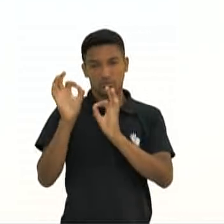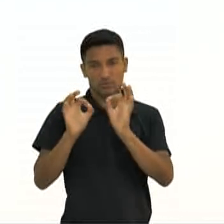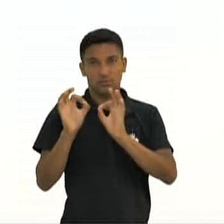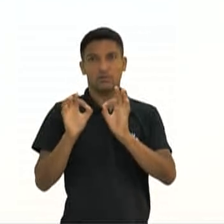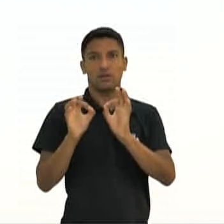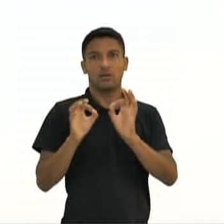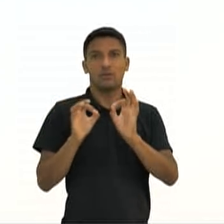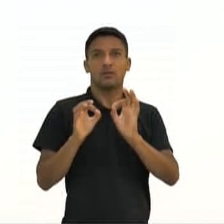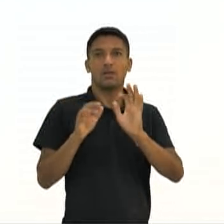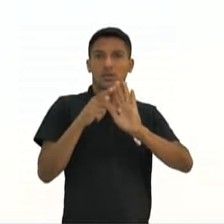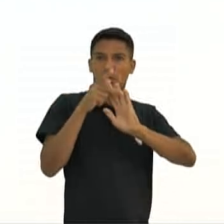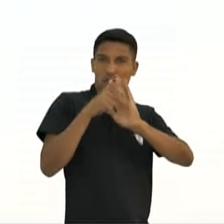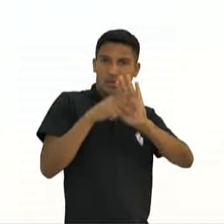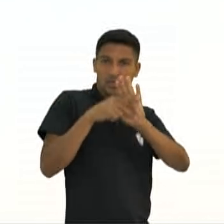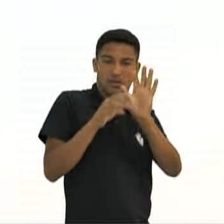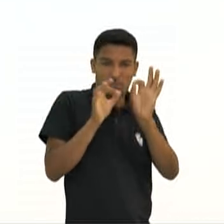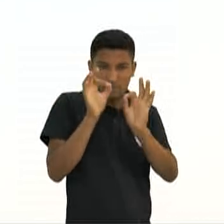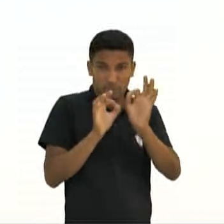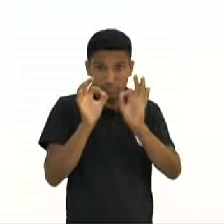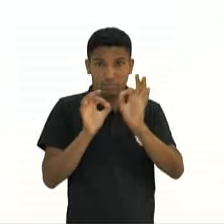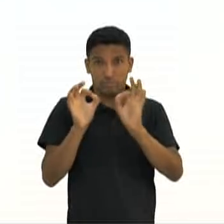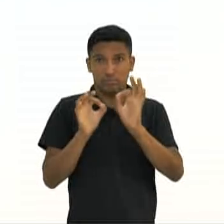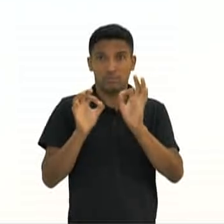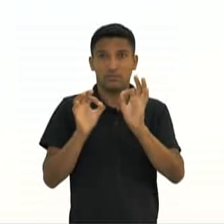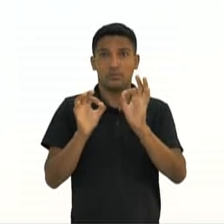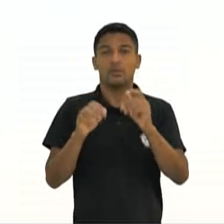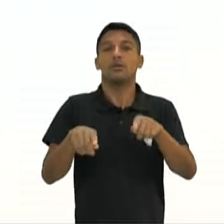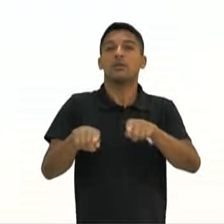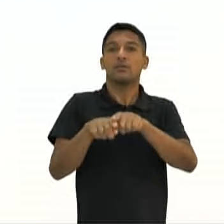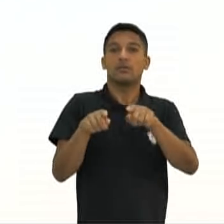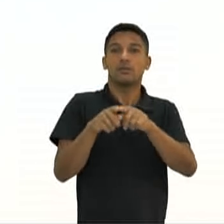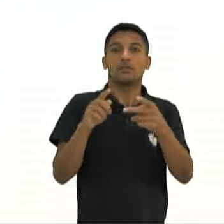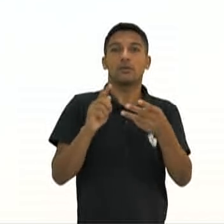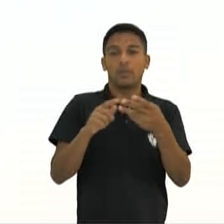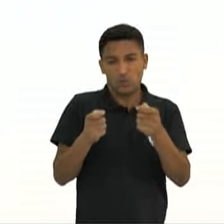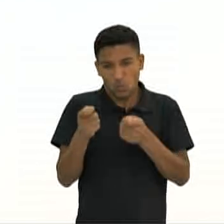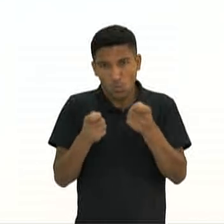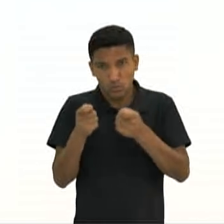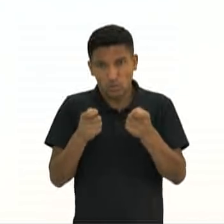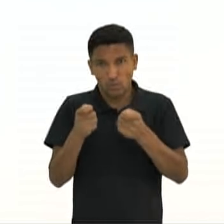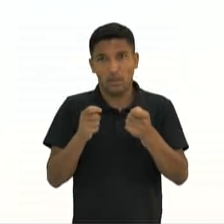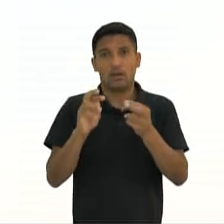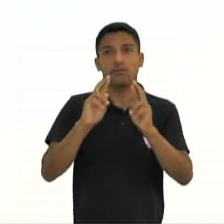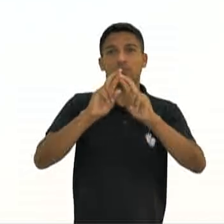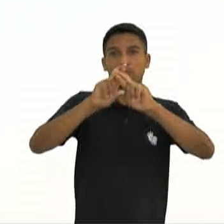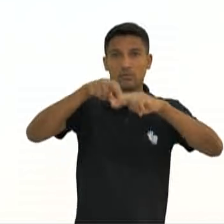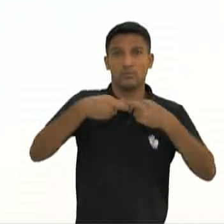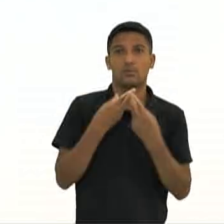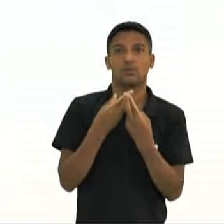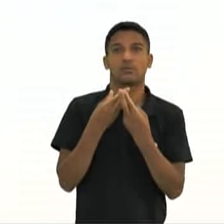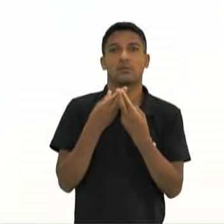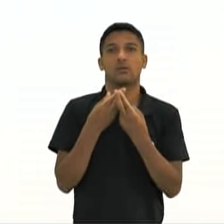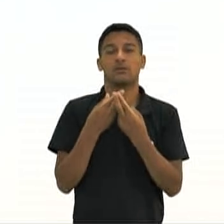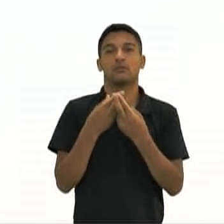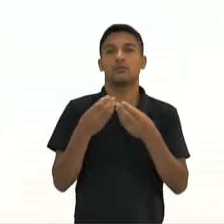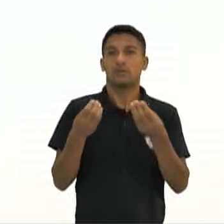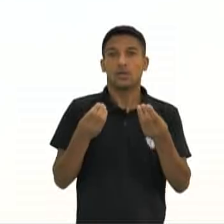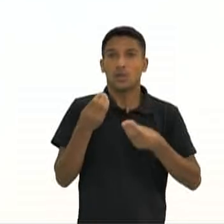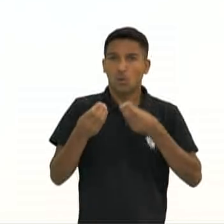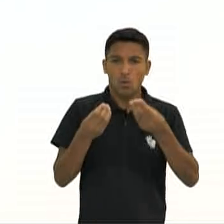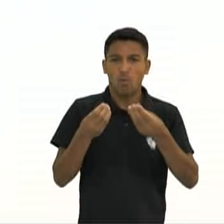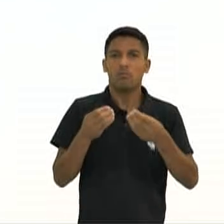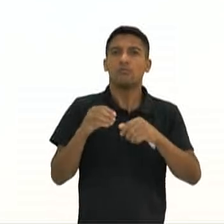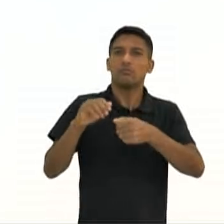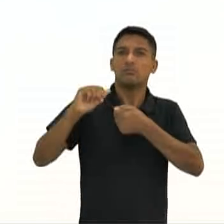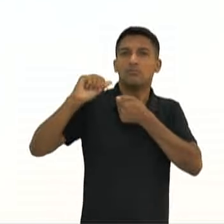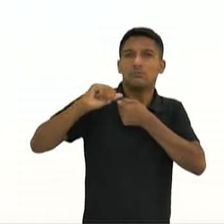da reciclagem, da reutilização, do controle dessa reciclagem, como vai ser feito, a metodologia